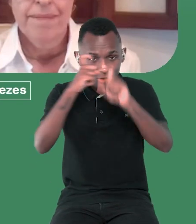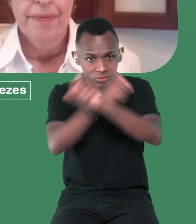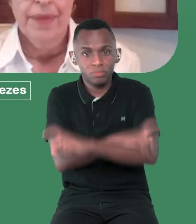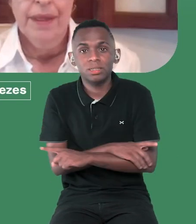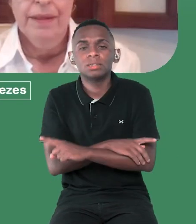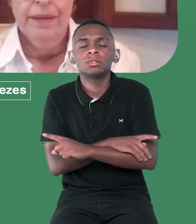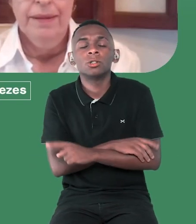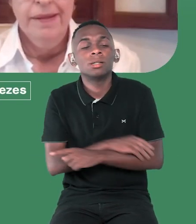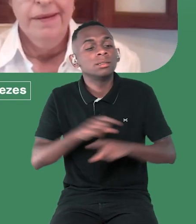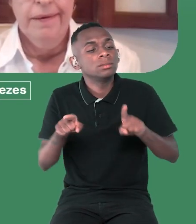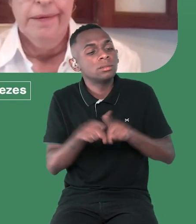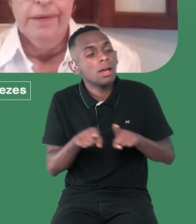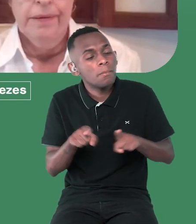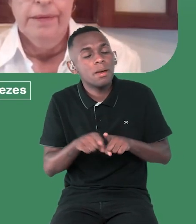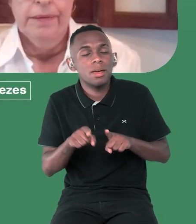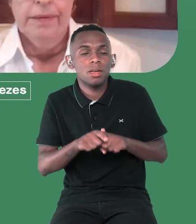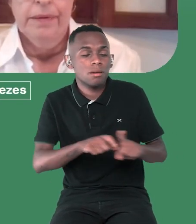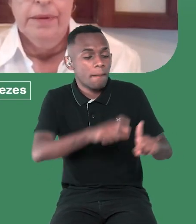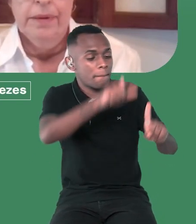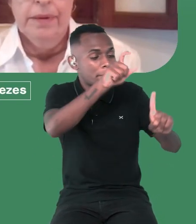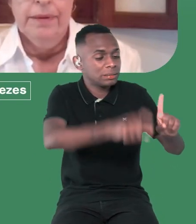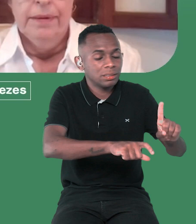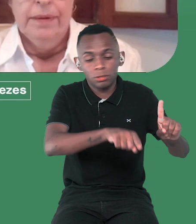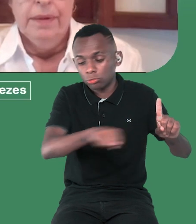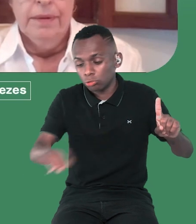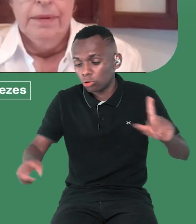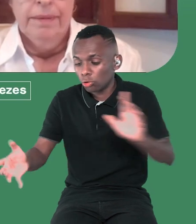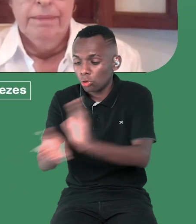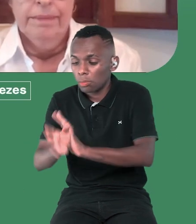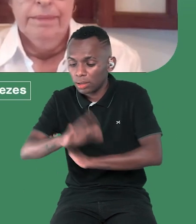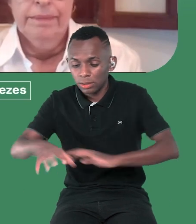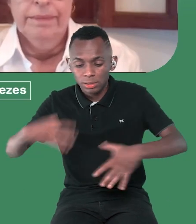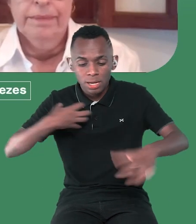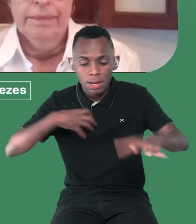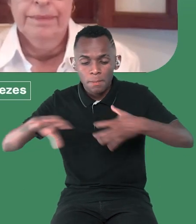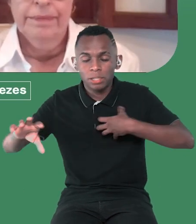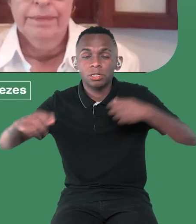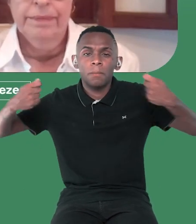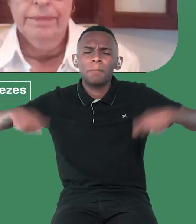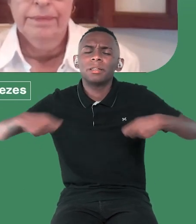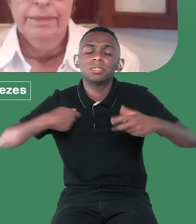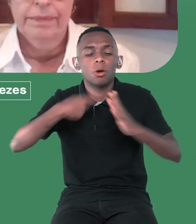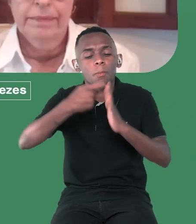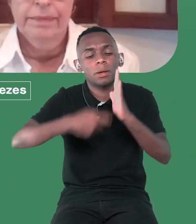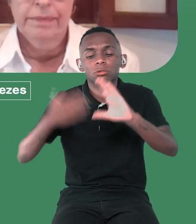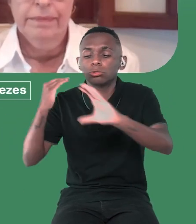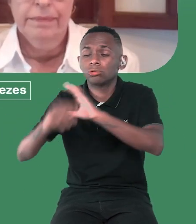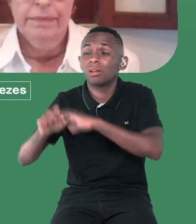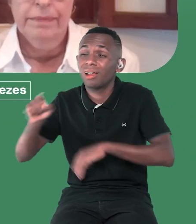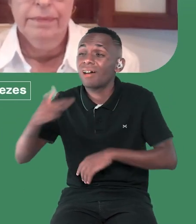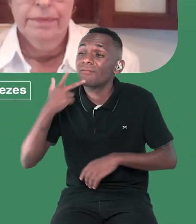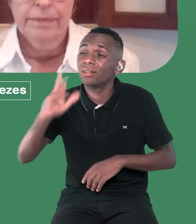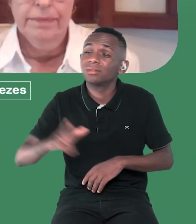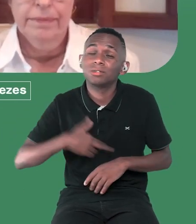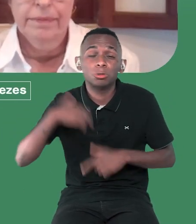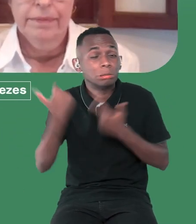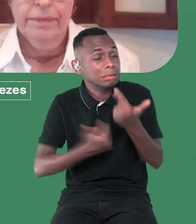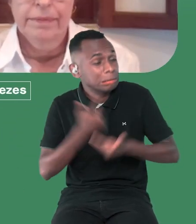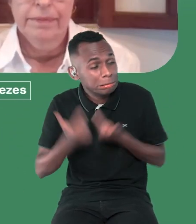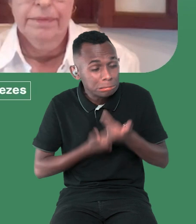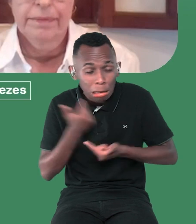essa empatia do personagem com as crianças. E quando eu passei o texto para ela, ela falou, nossa, eu estou com muitos trabalhos para